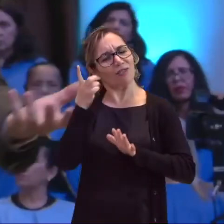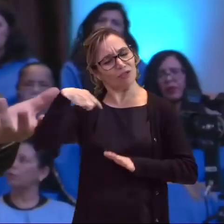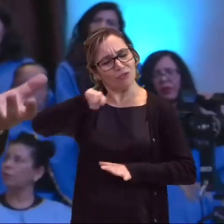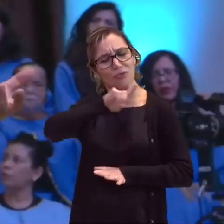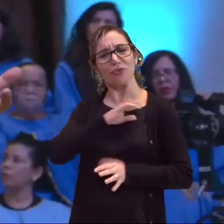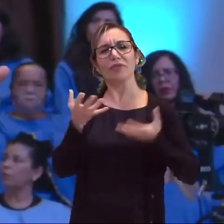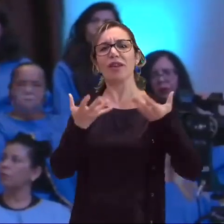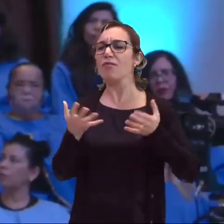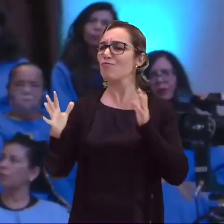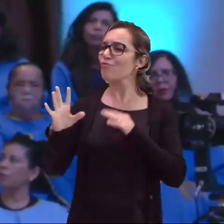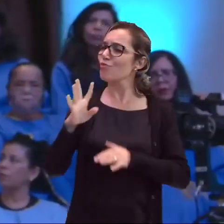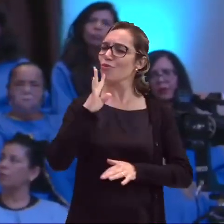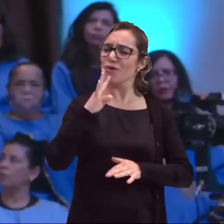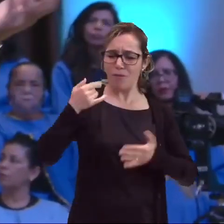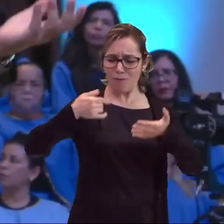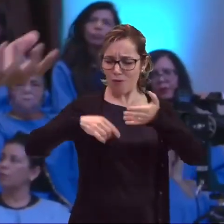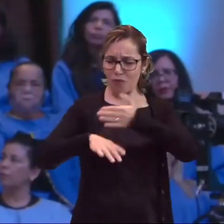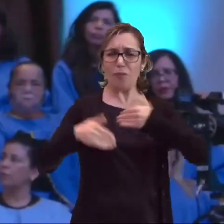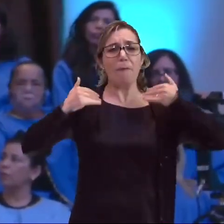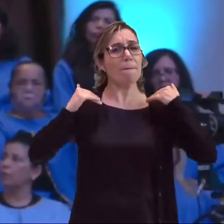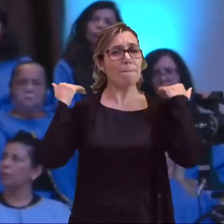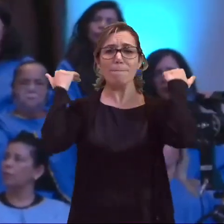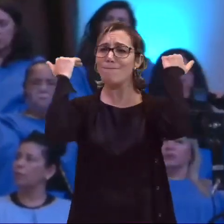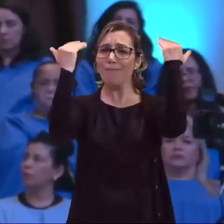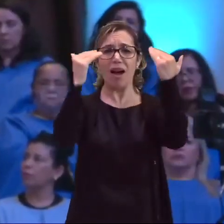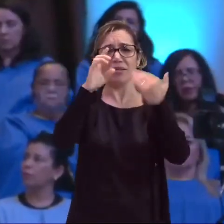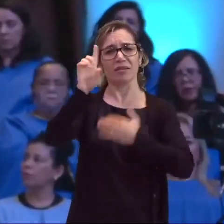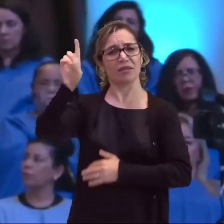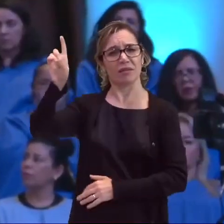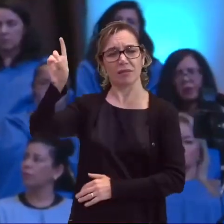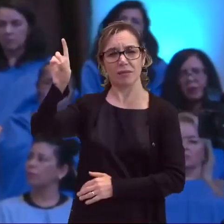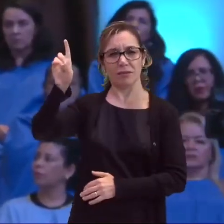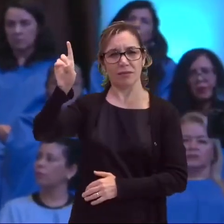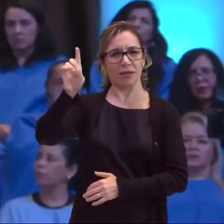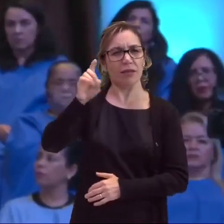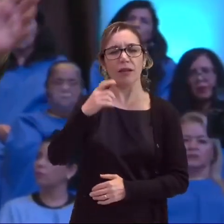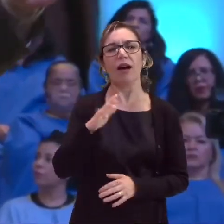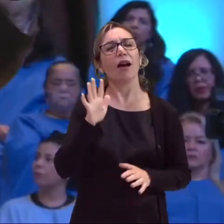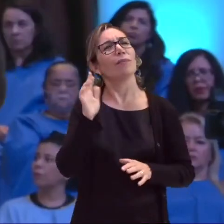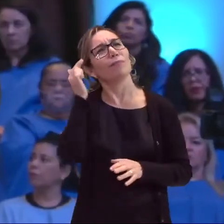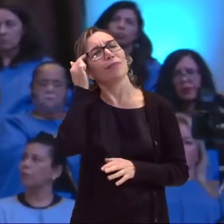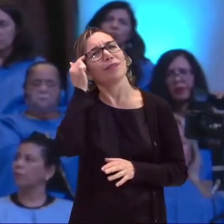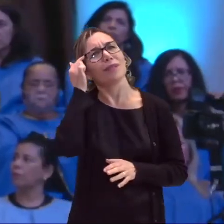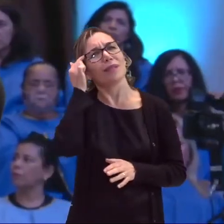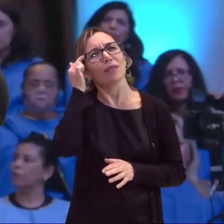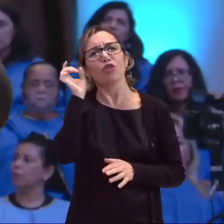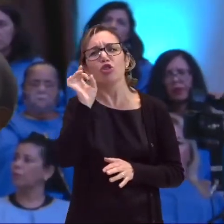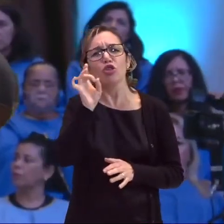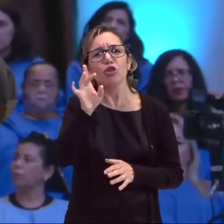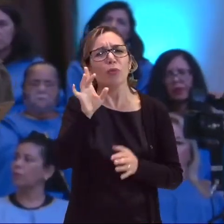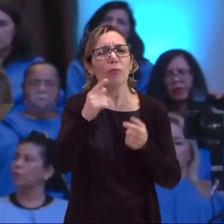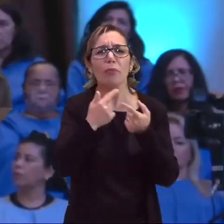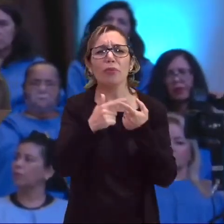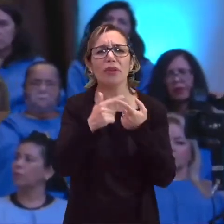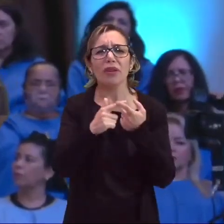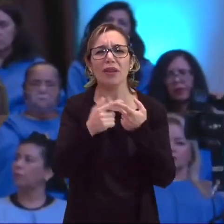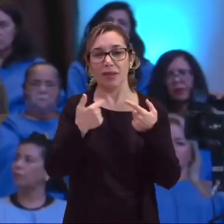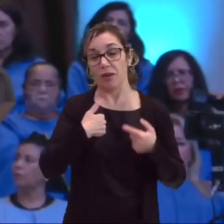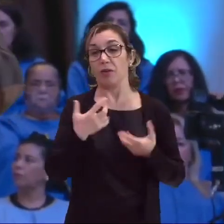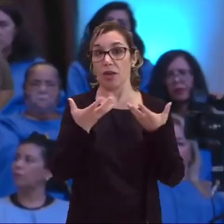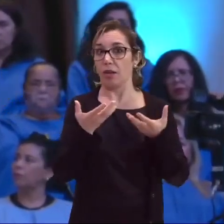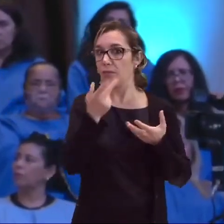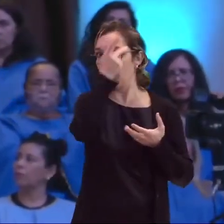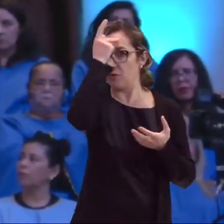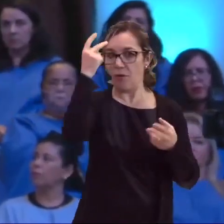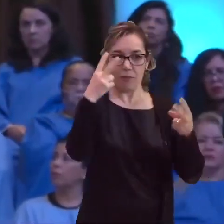conhecê-lo profundamente a gente tá fazendo isso para que as pessoas de olha como ele é espiritual olha como